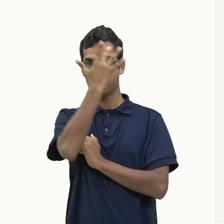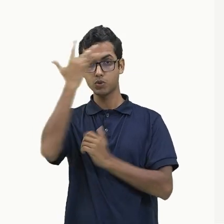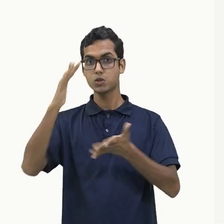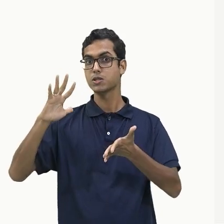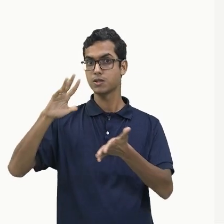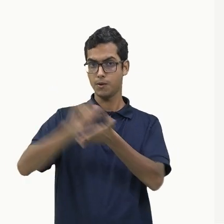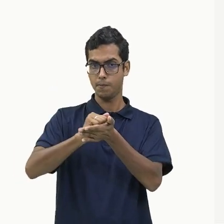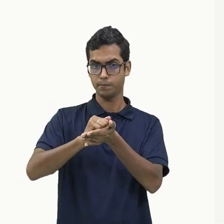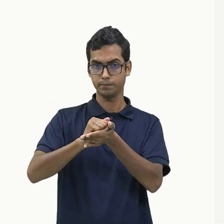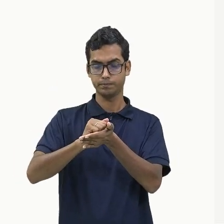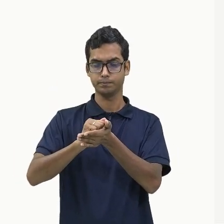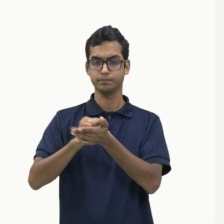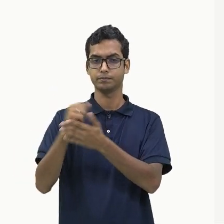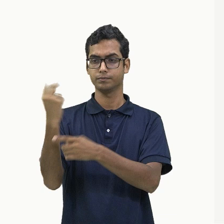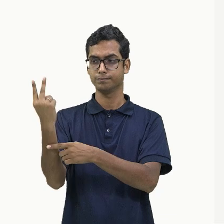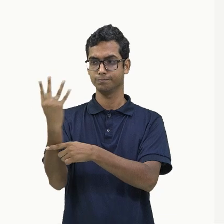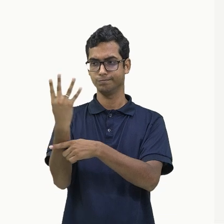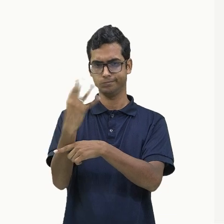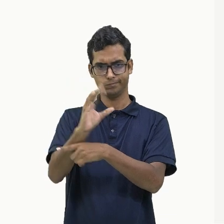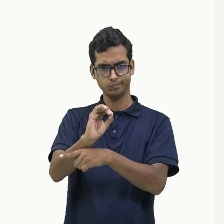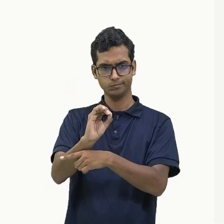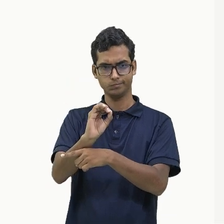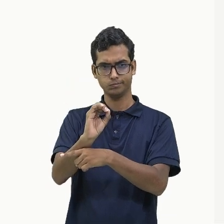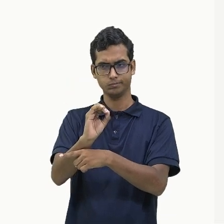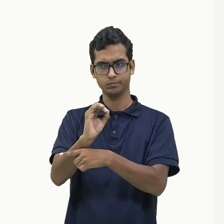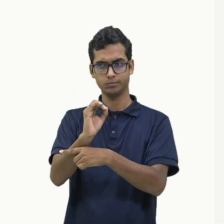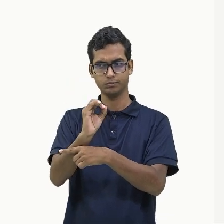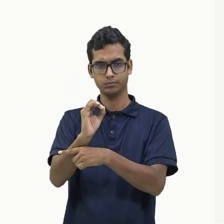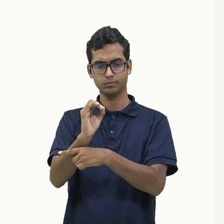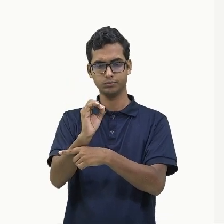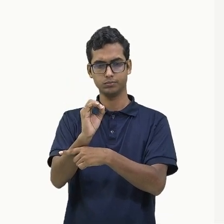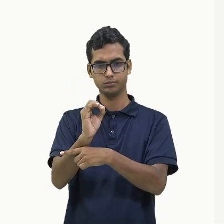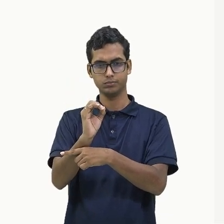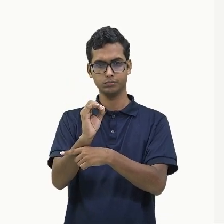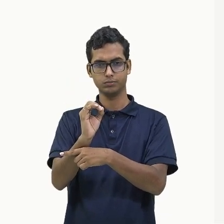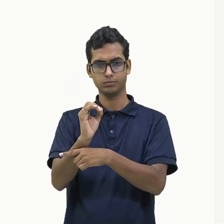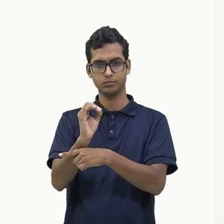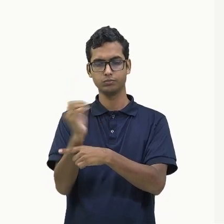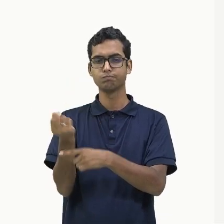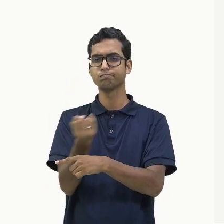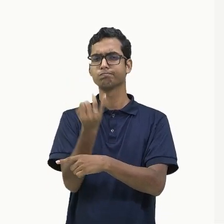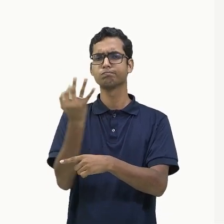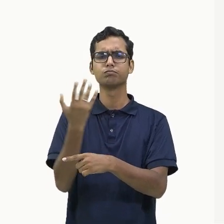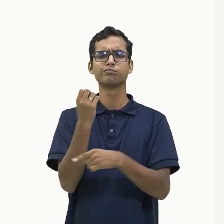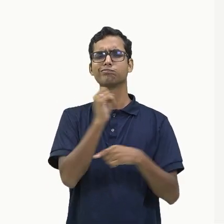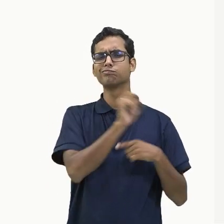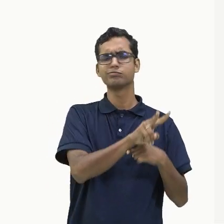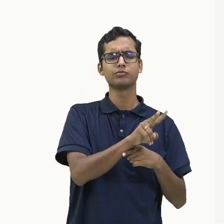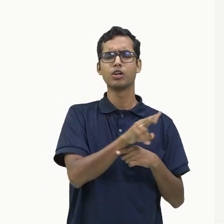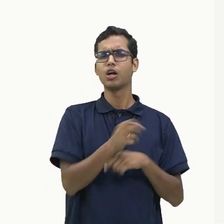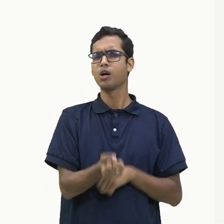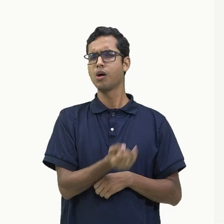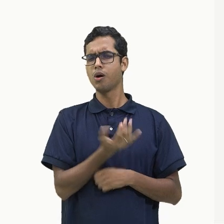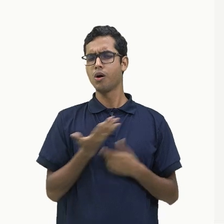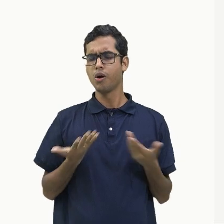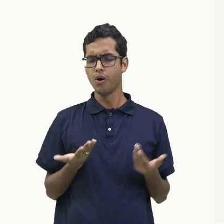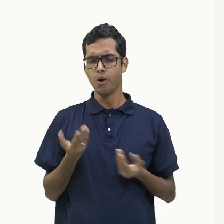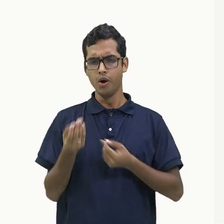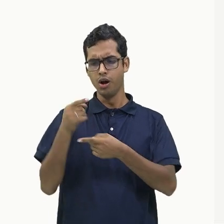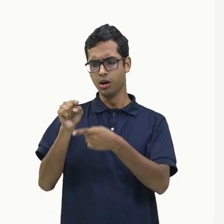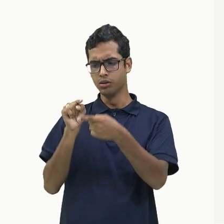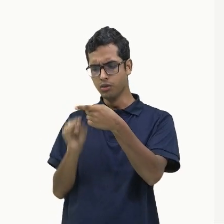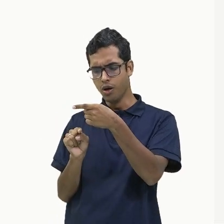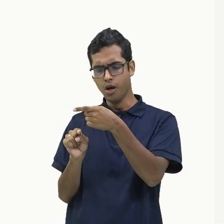ficar 2.400, tá? Sobre o número de vagas. Determine a